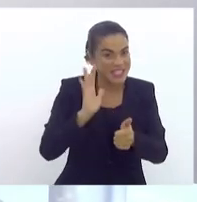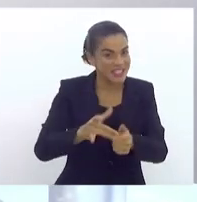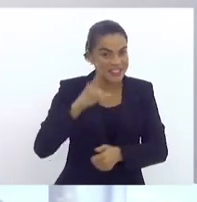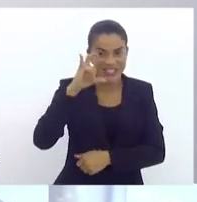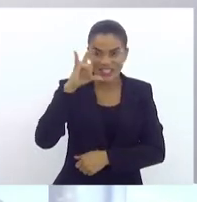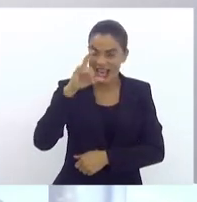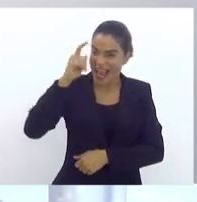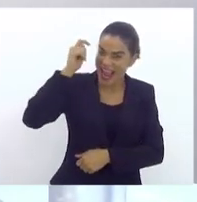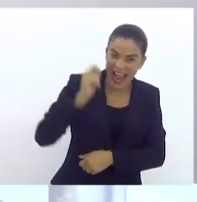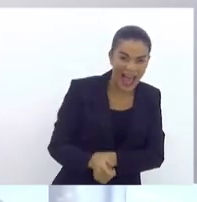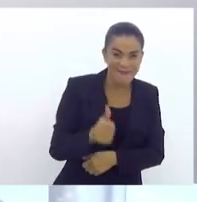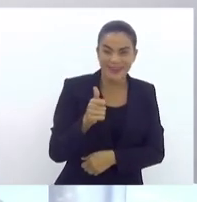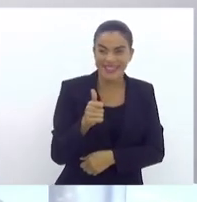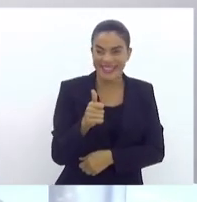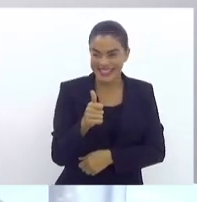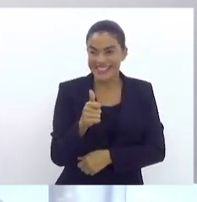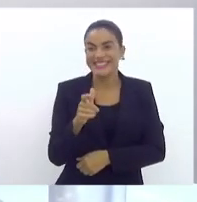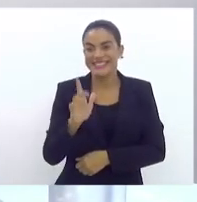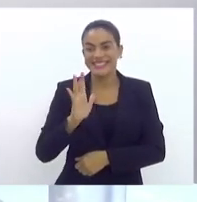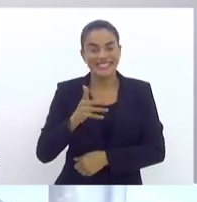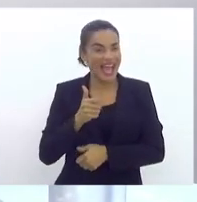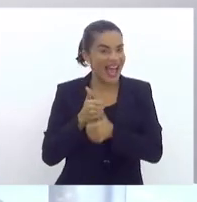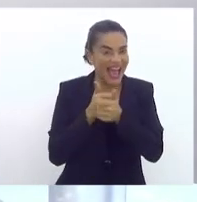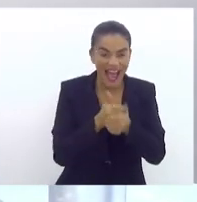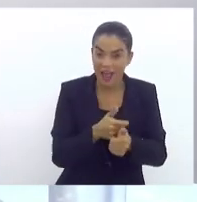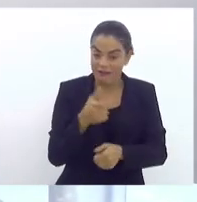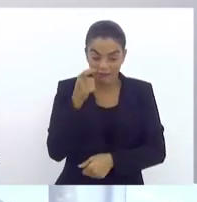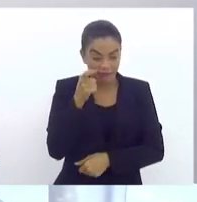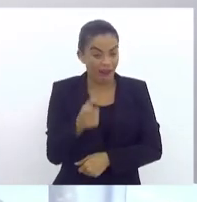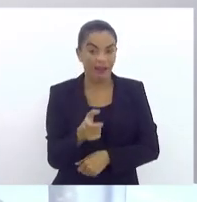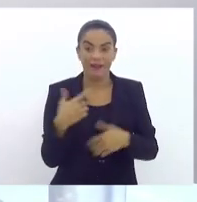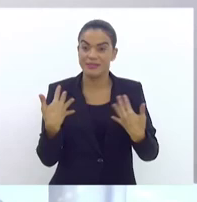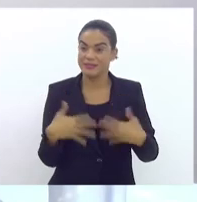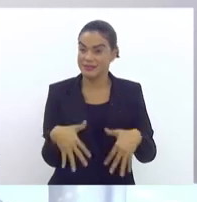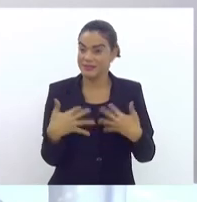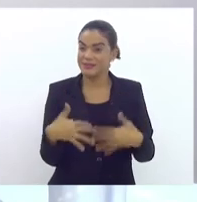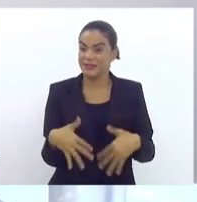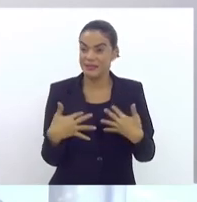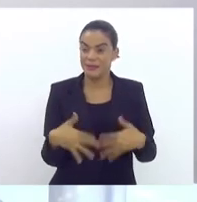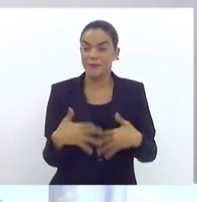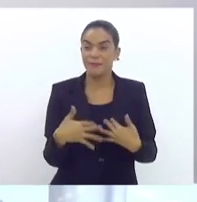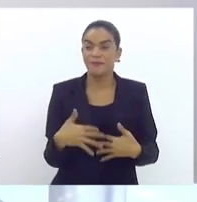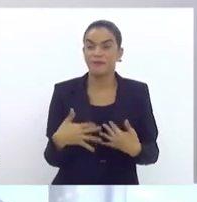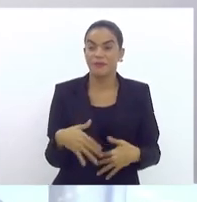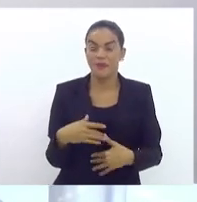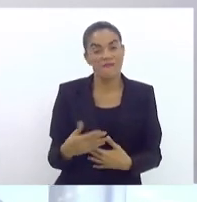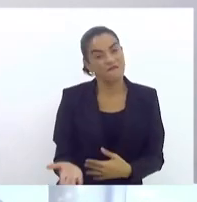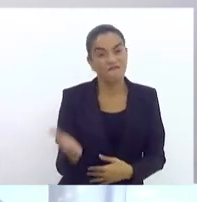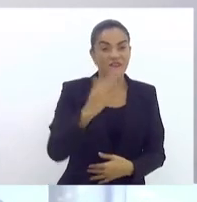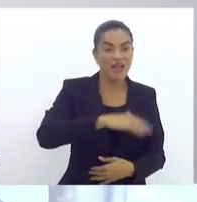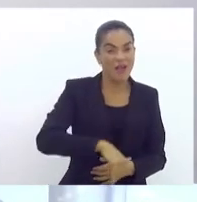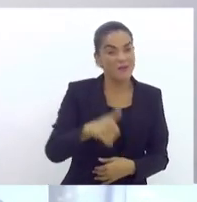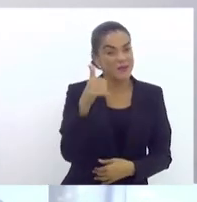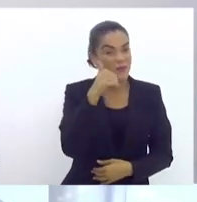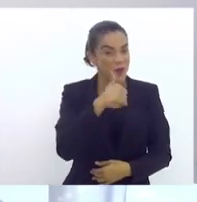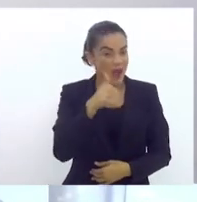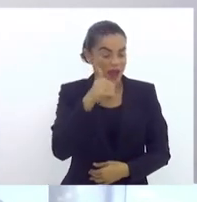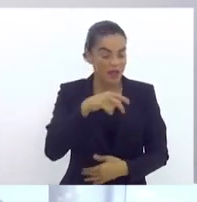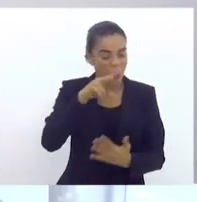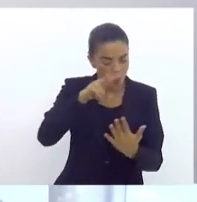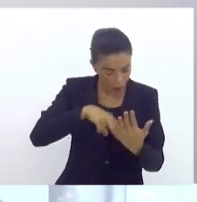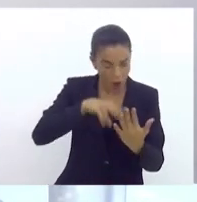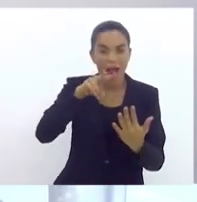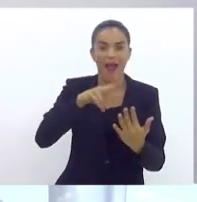rápida aqui já já cliquei já tô seguindo achei interessantíssimo é o vamos mulherar dê uma olhada rápida